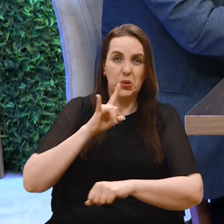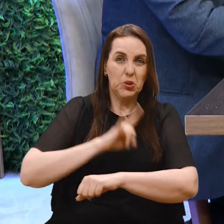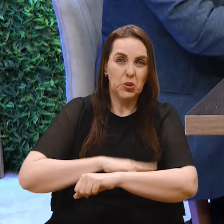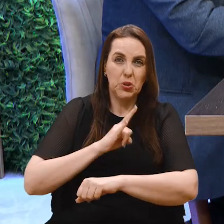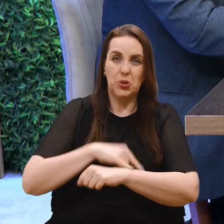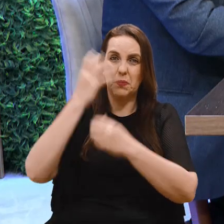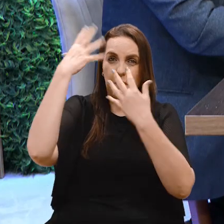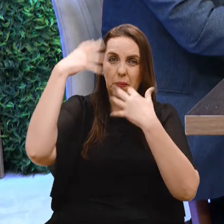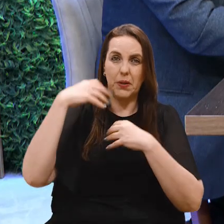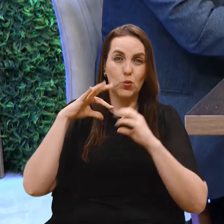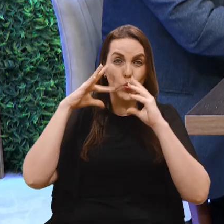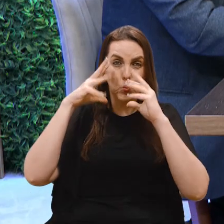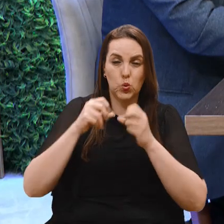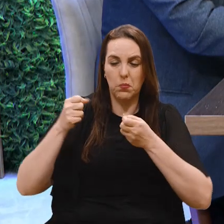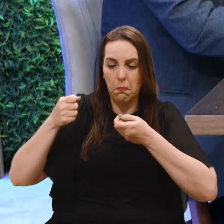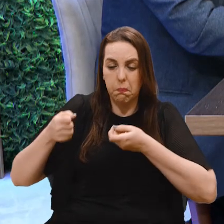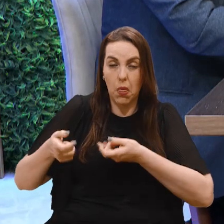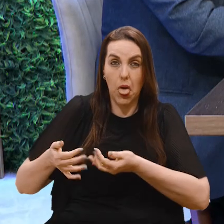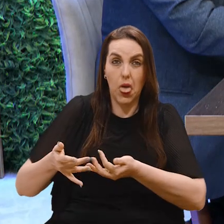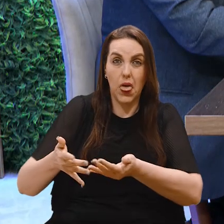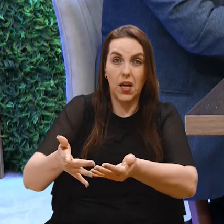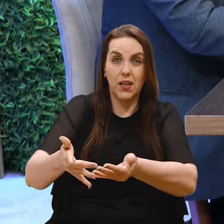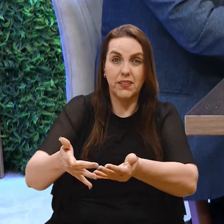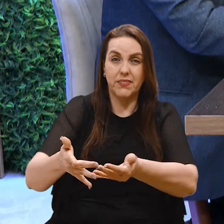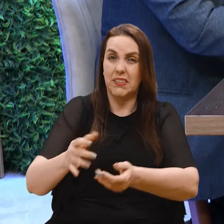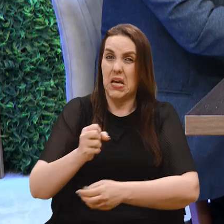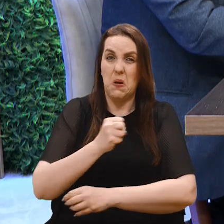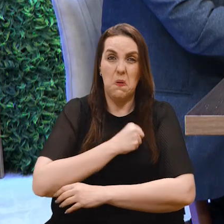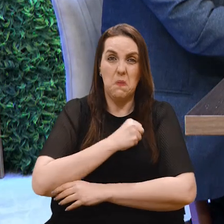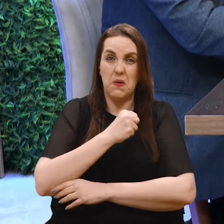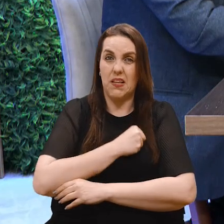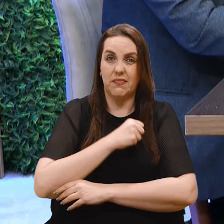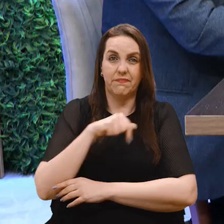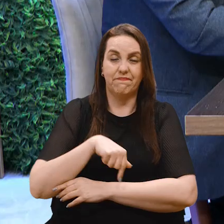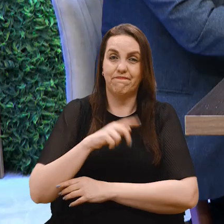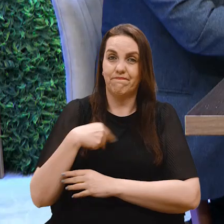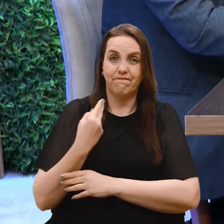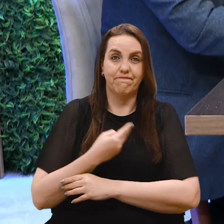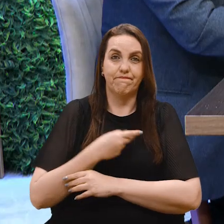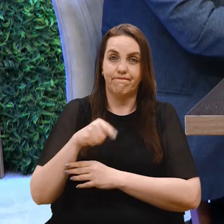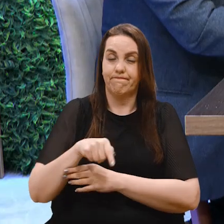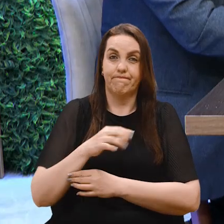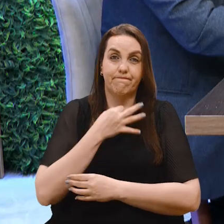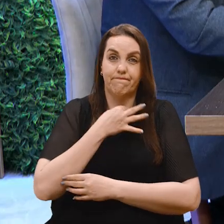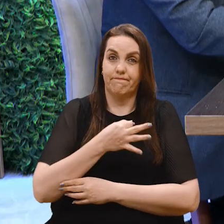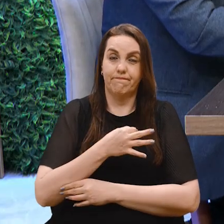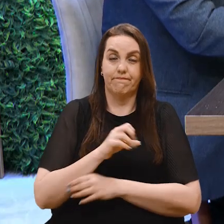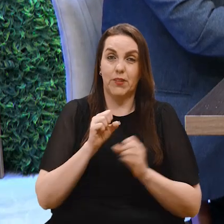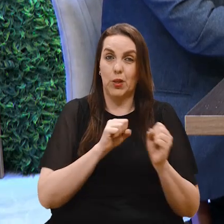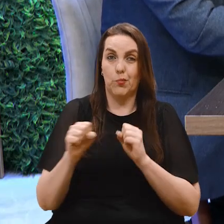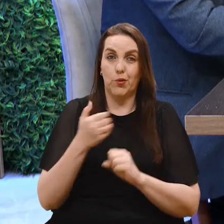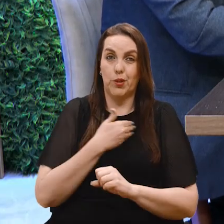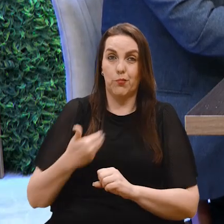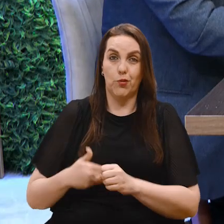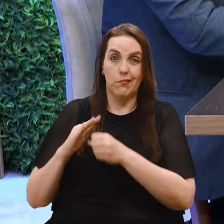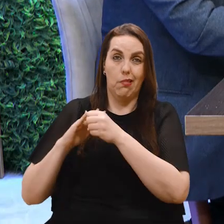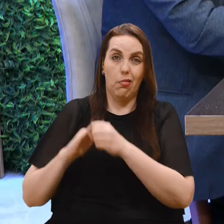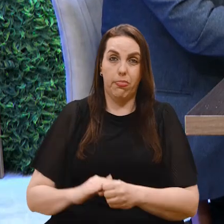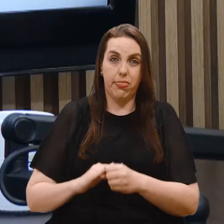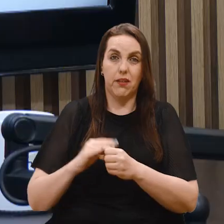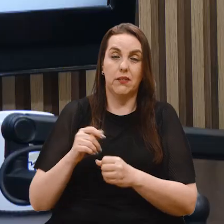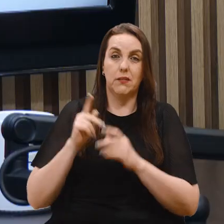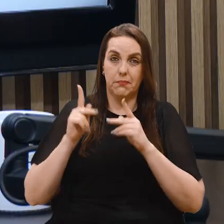Então, é humilhante. Eu considero isso uma humilhação do poder público para o contribuinte, para o